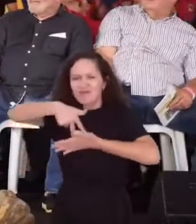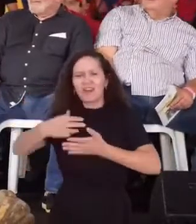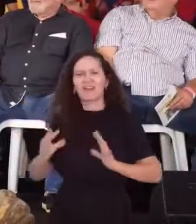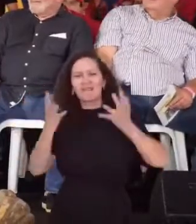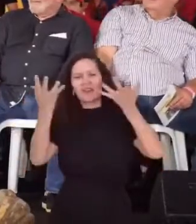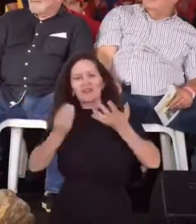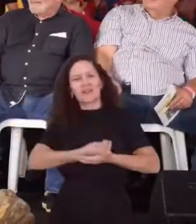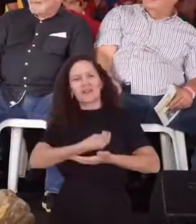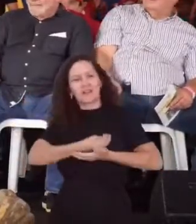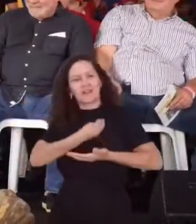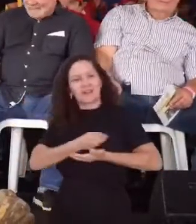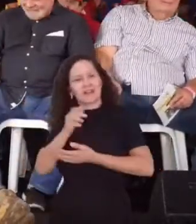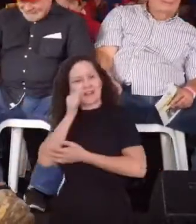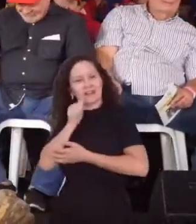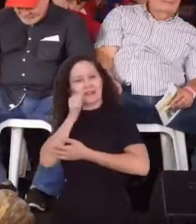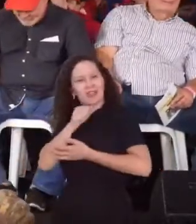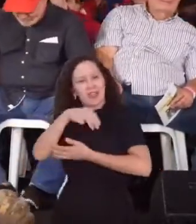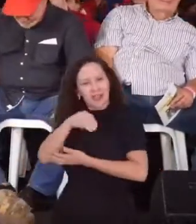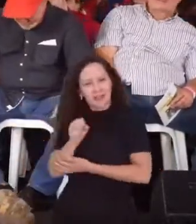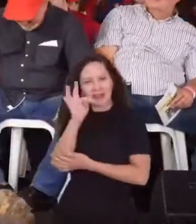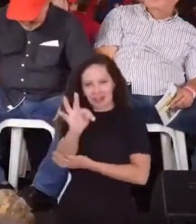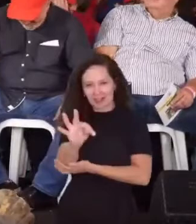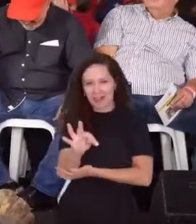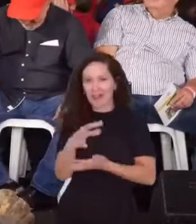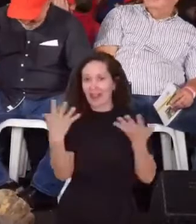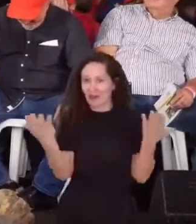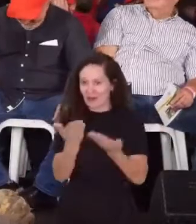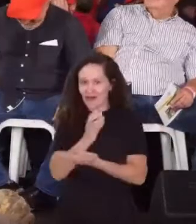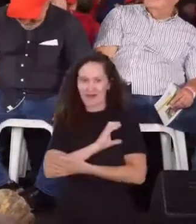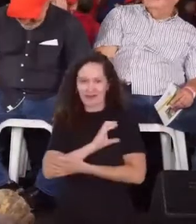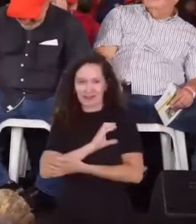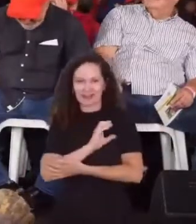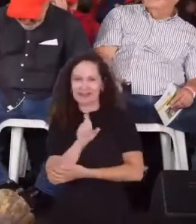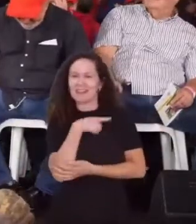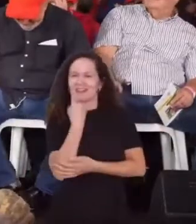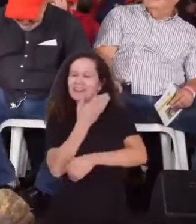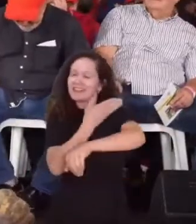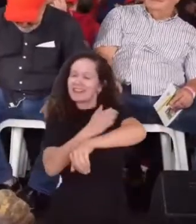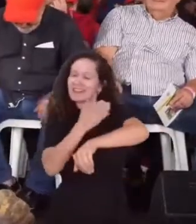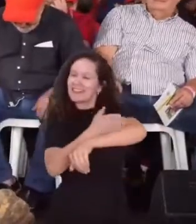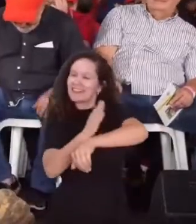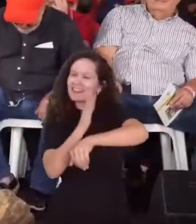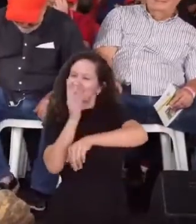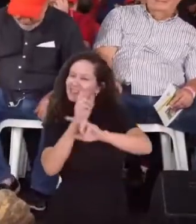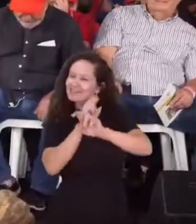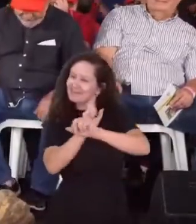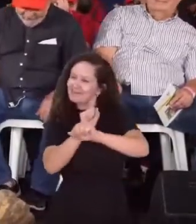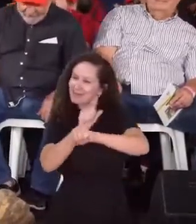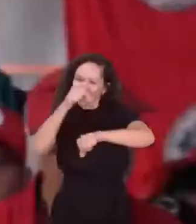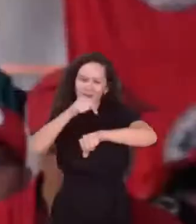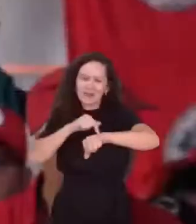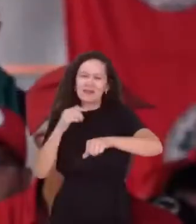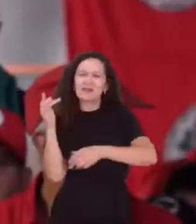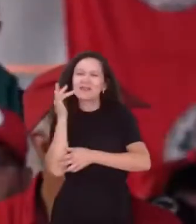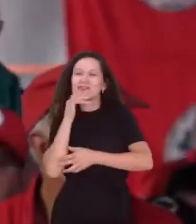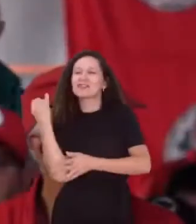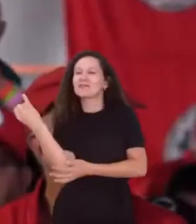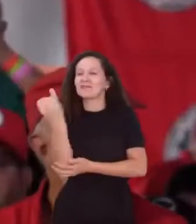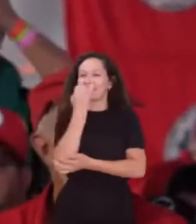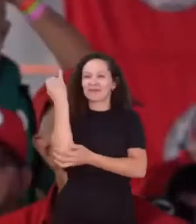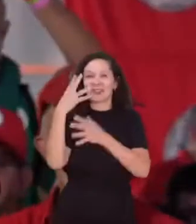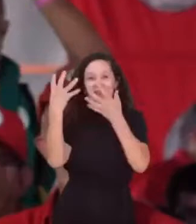Viva! E agora, companheirada, aquilo que a gente ensaiou, aquilo que a gente esperou, aquele momento tão gostoso. Vamos receber o nosso